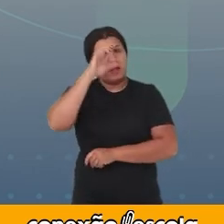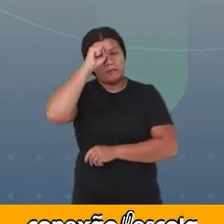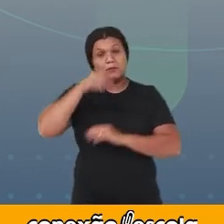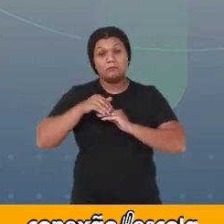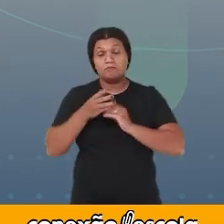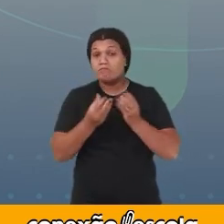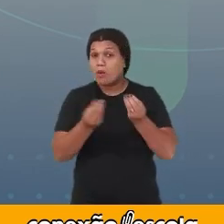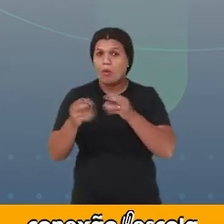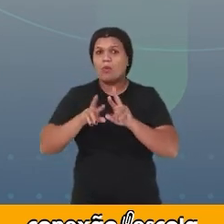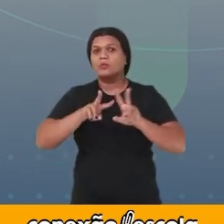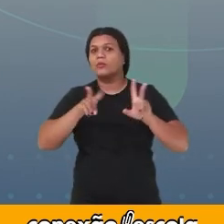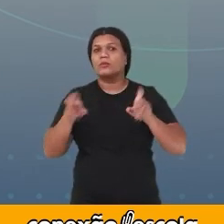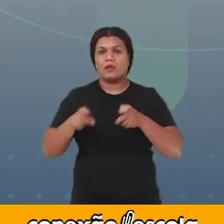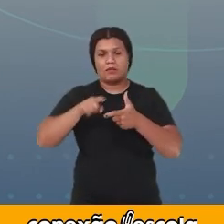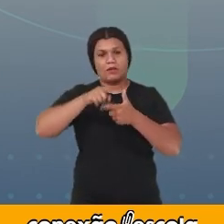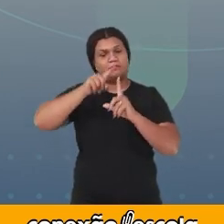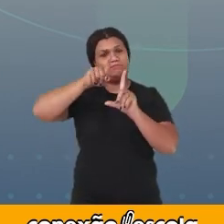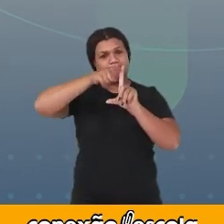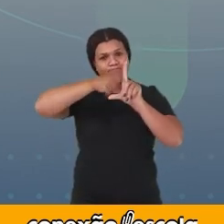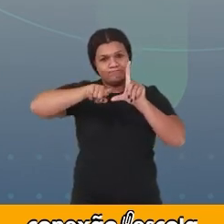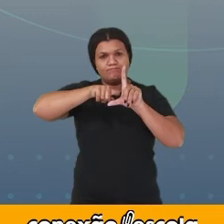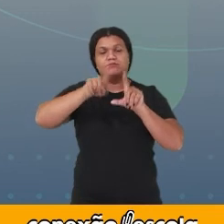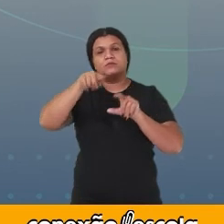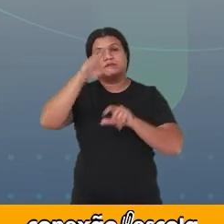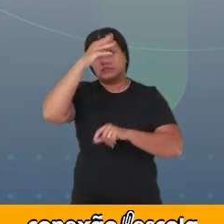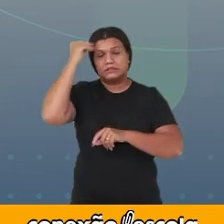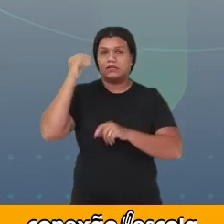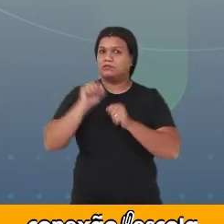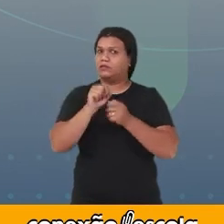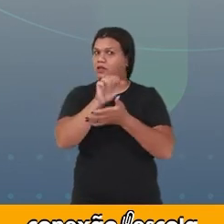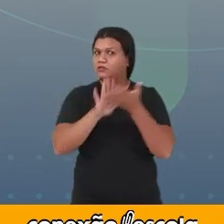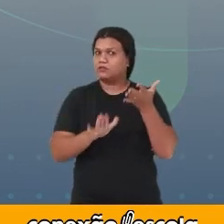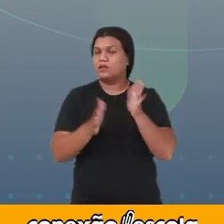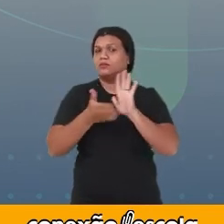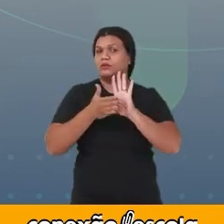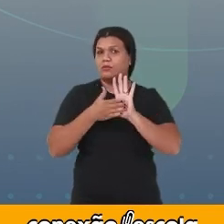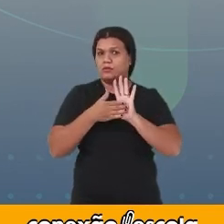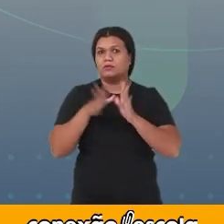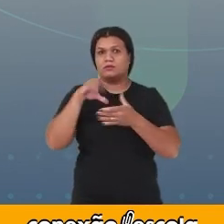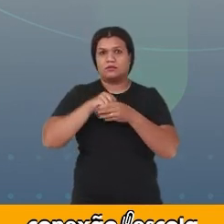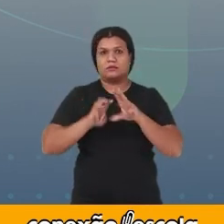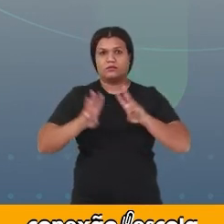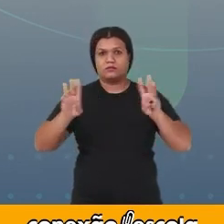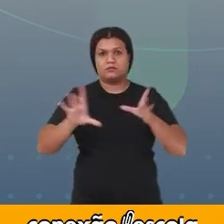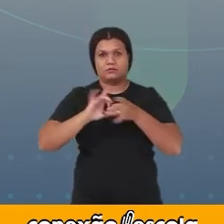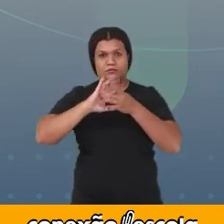sobre ângulos e não se esqueçam de fazer a atividade proposta no portal Conexão Escola.